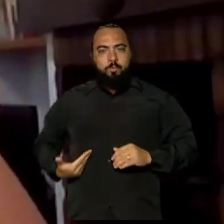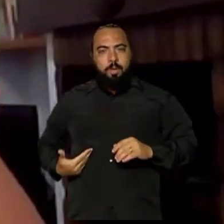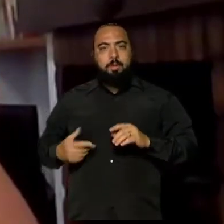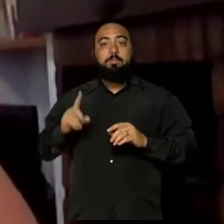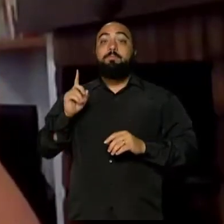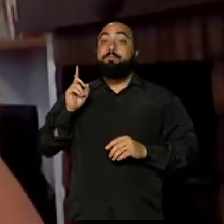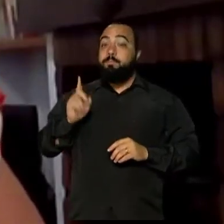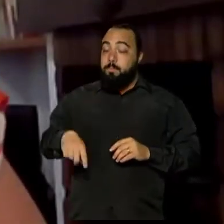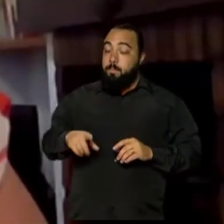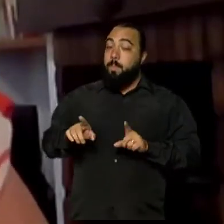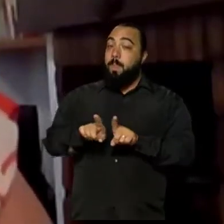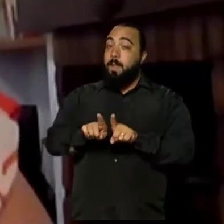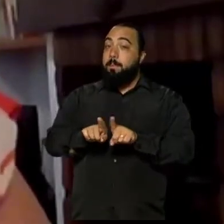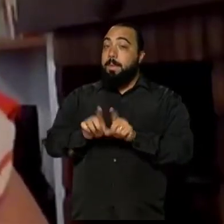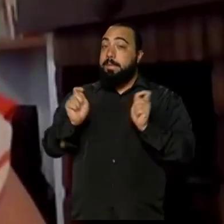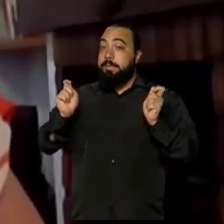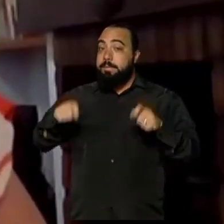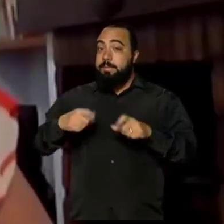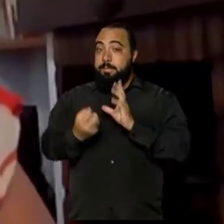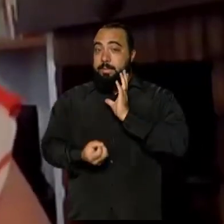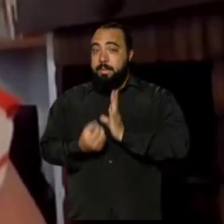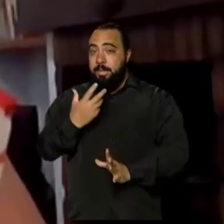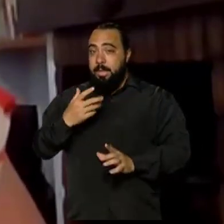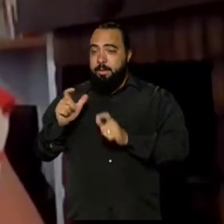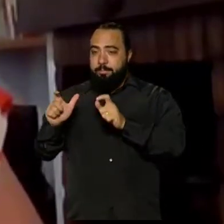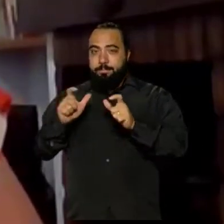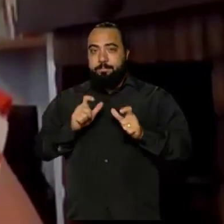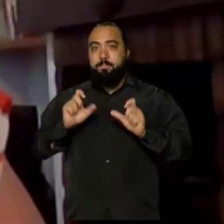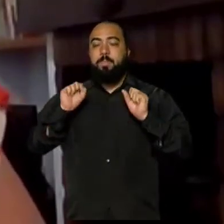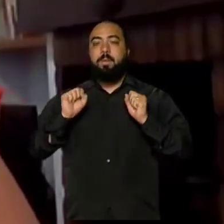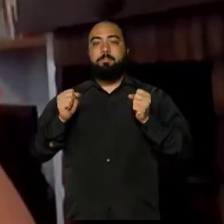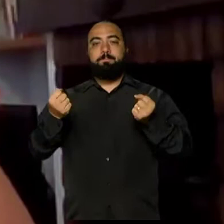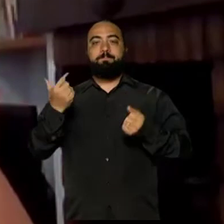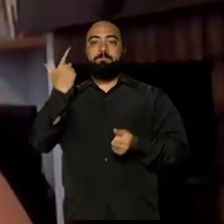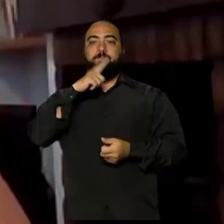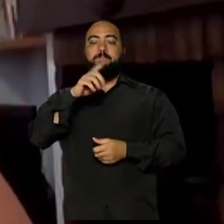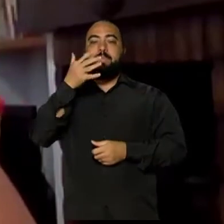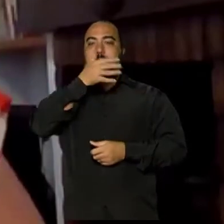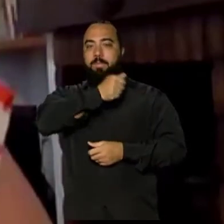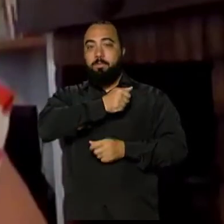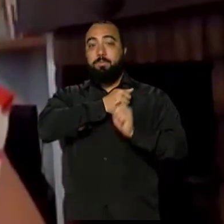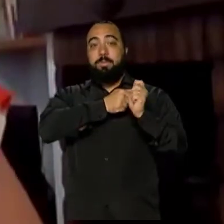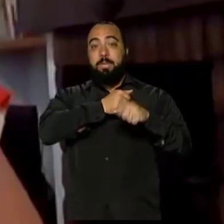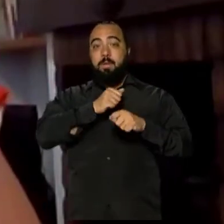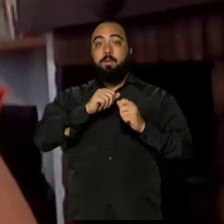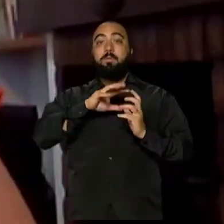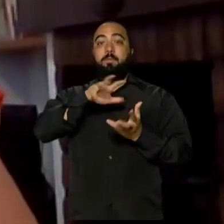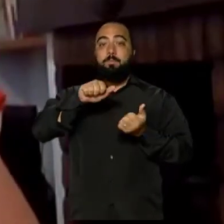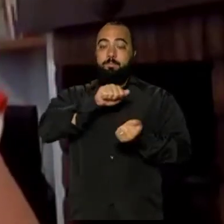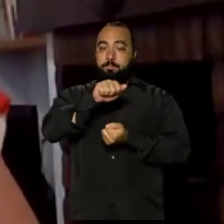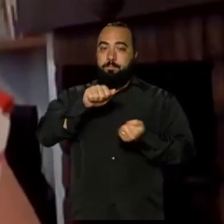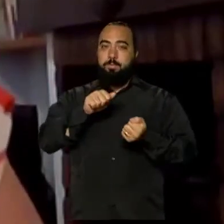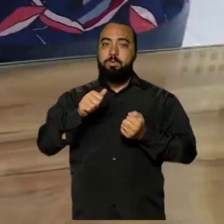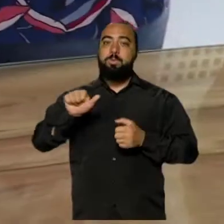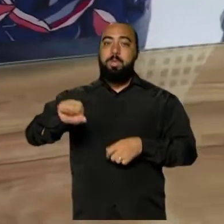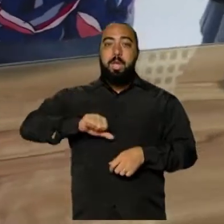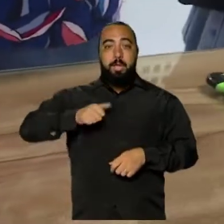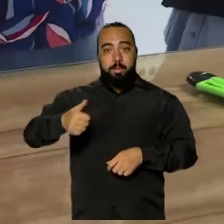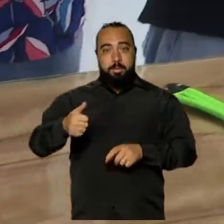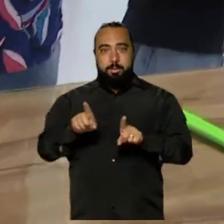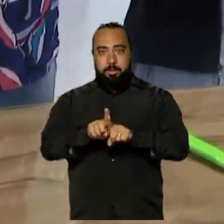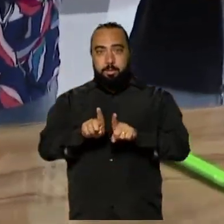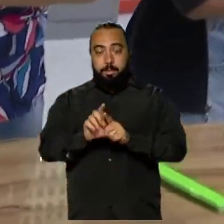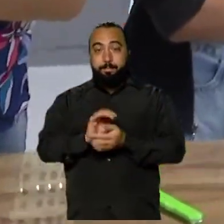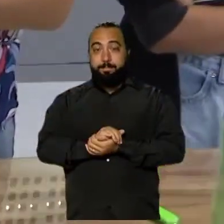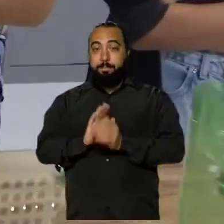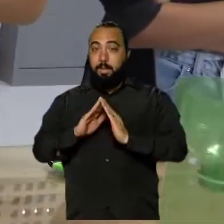gente pode criar comunidades mais resilientes, mais sustentáveis e mais resilientes. A